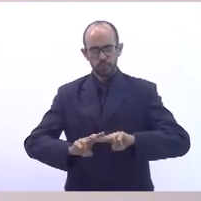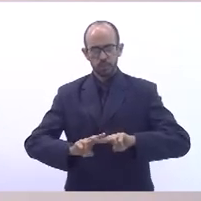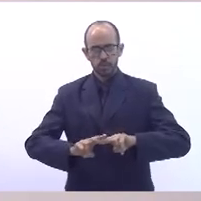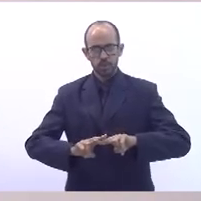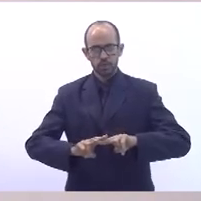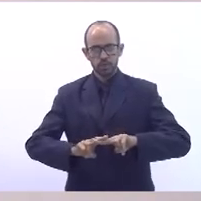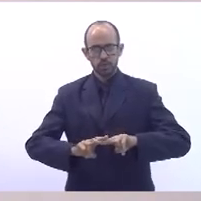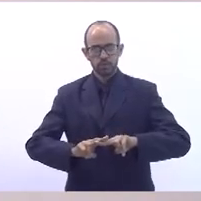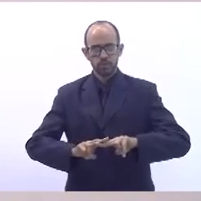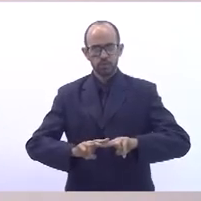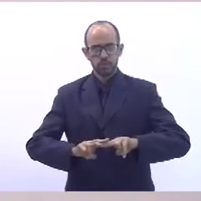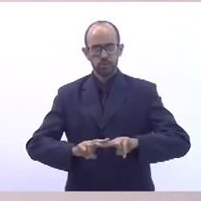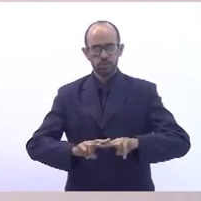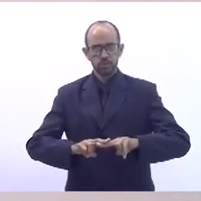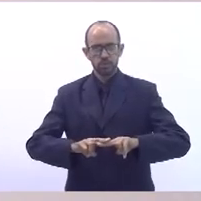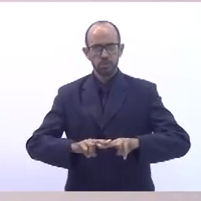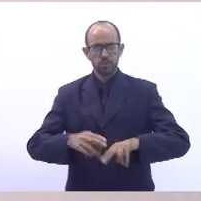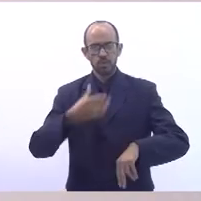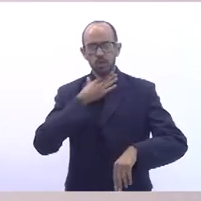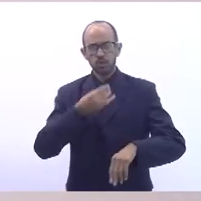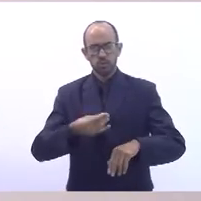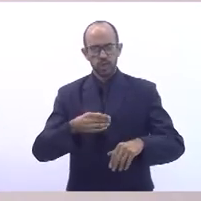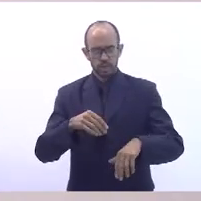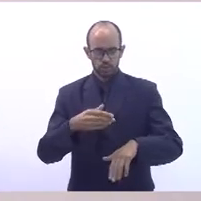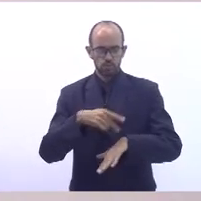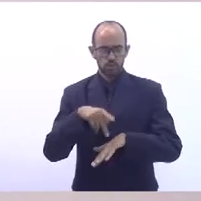que é de praxe nesse país